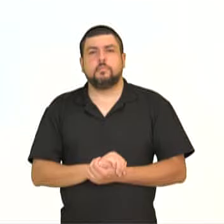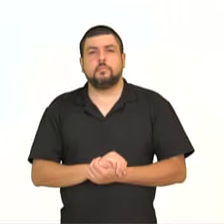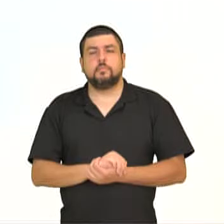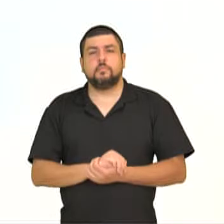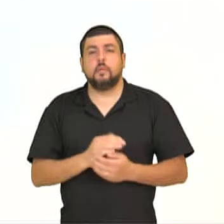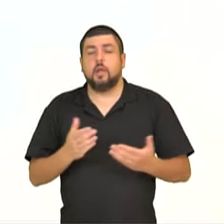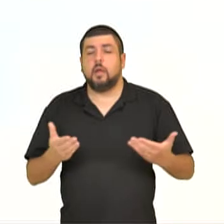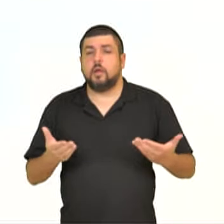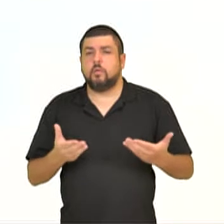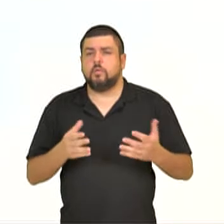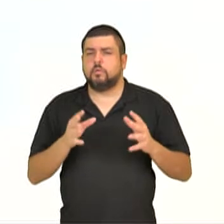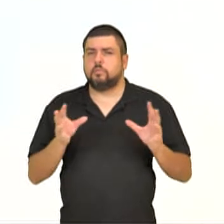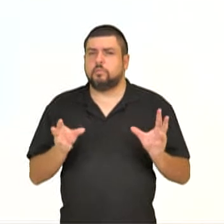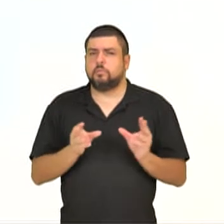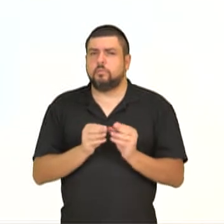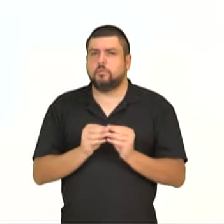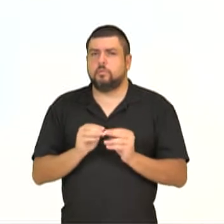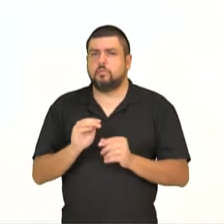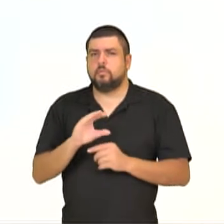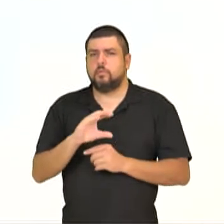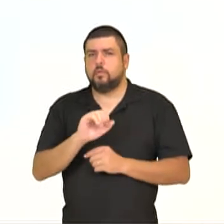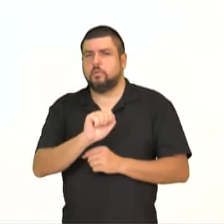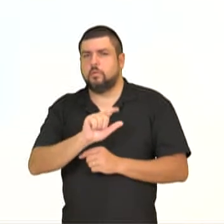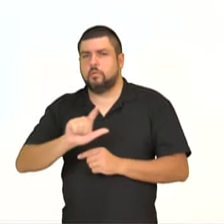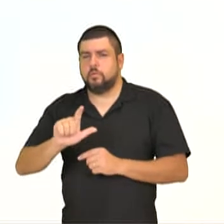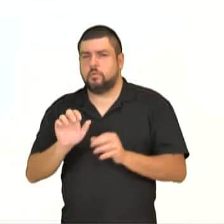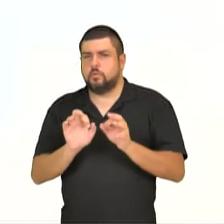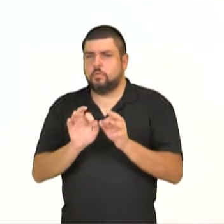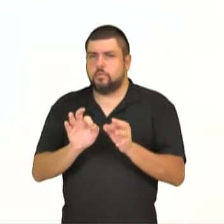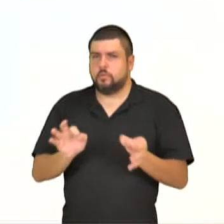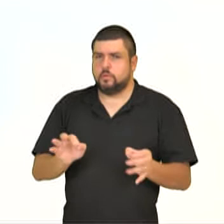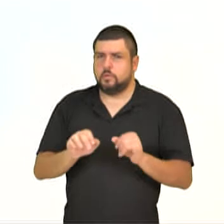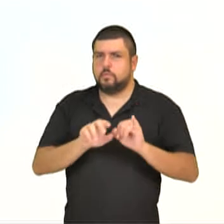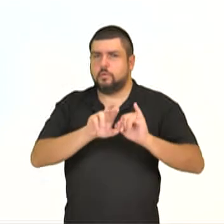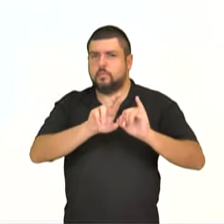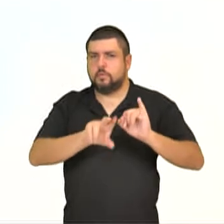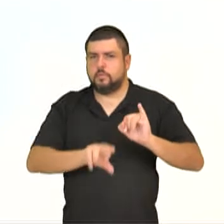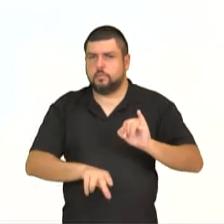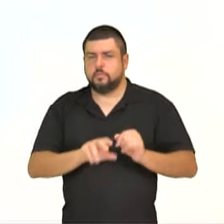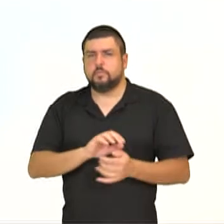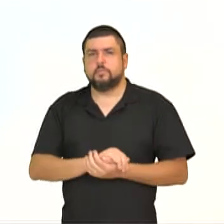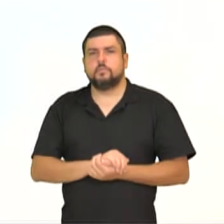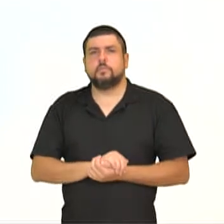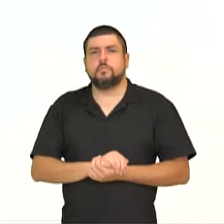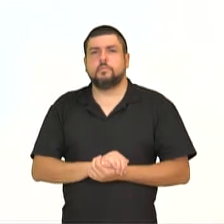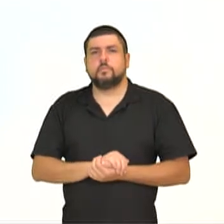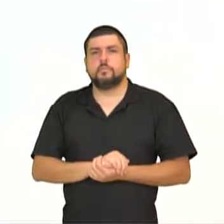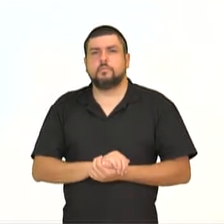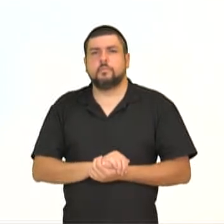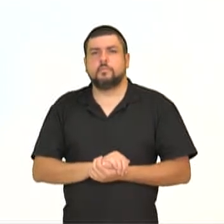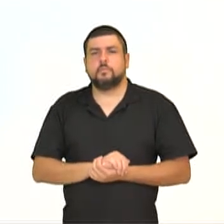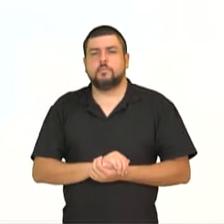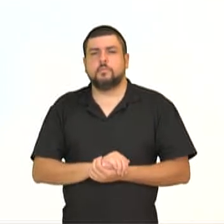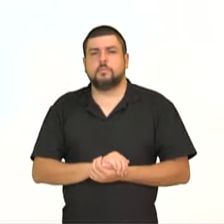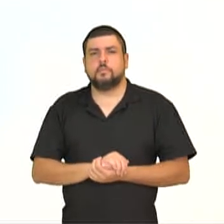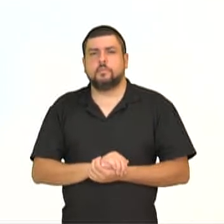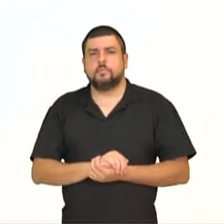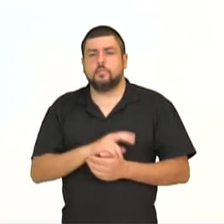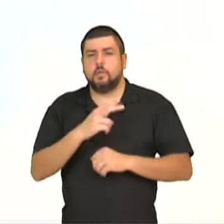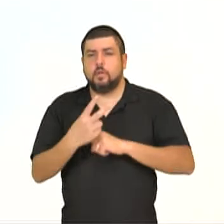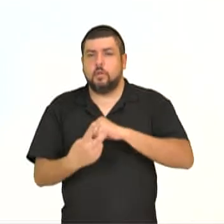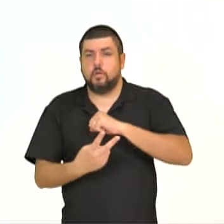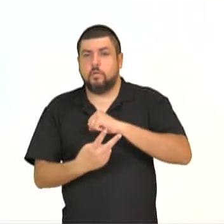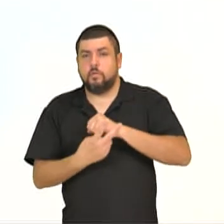simple y regular. Los verbos regulares no cambian su raíz, mientras, que quiere